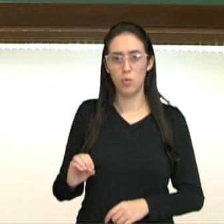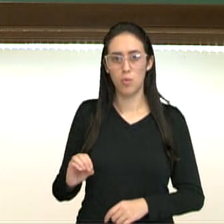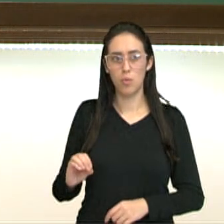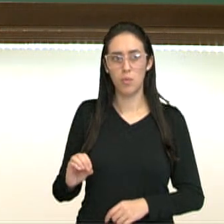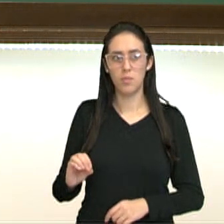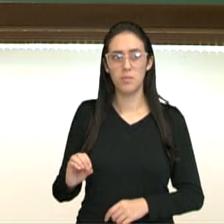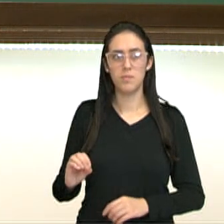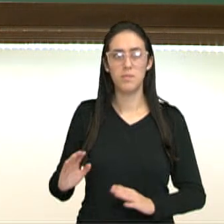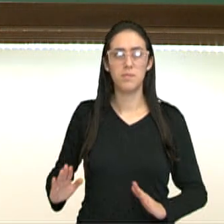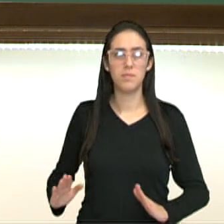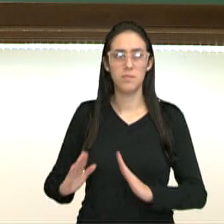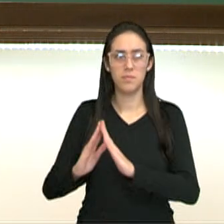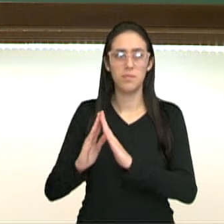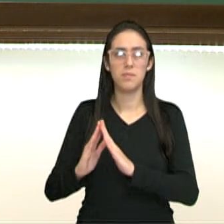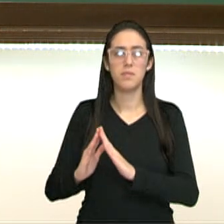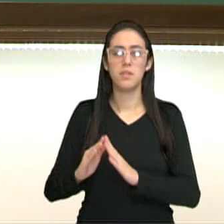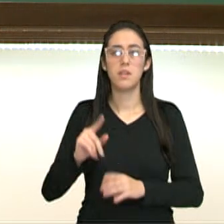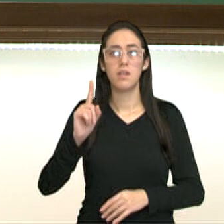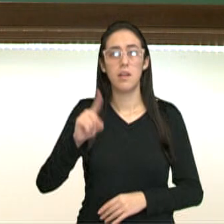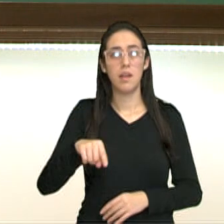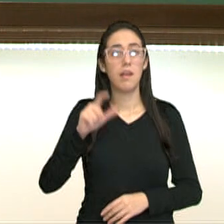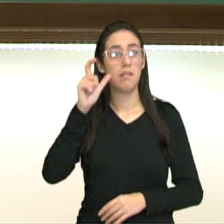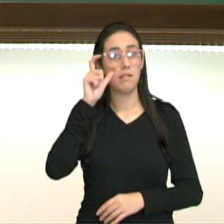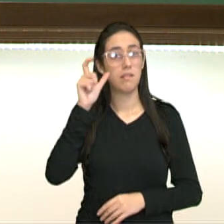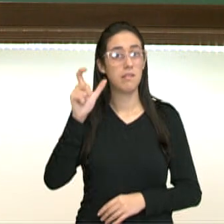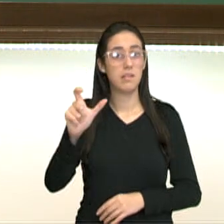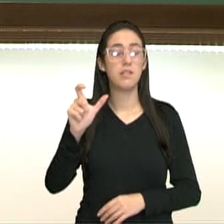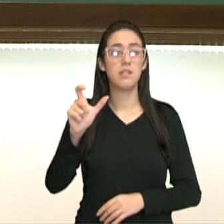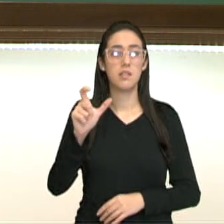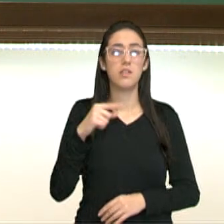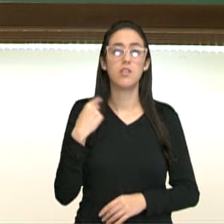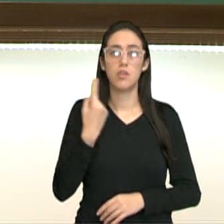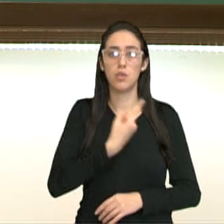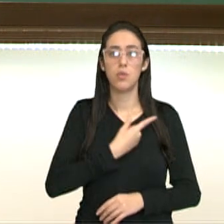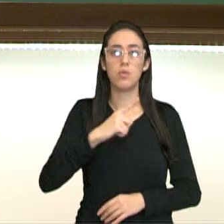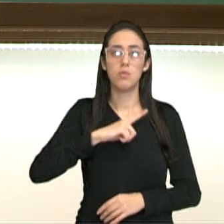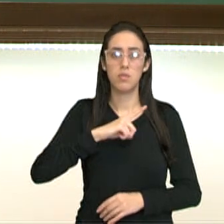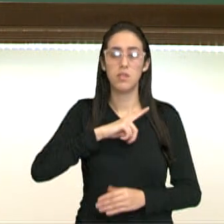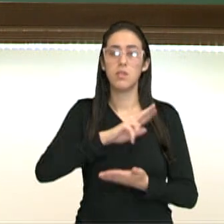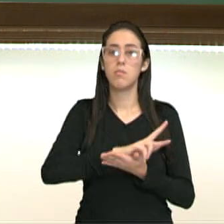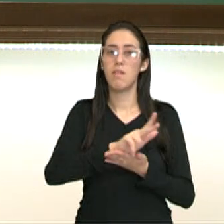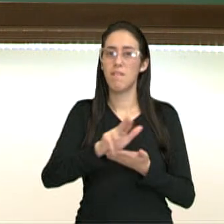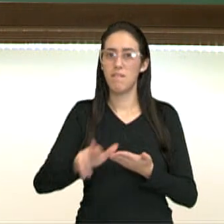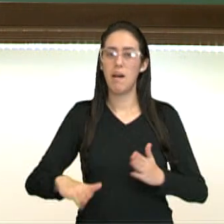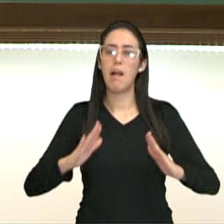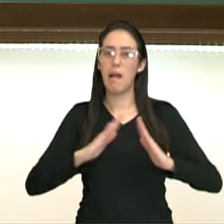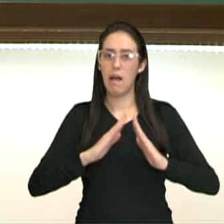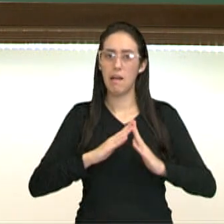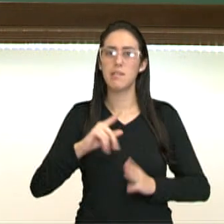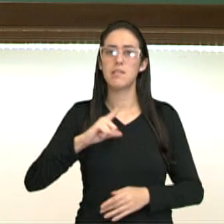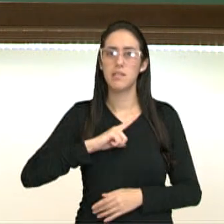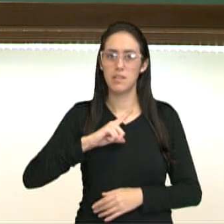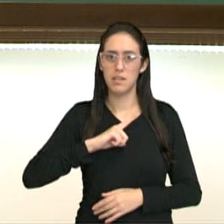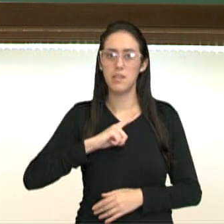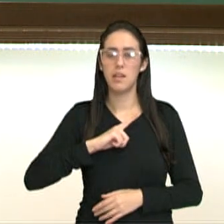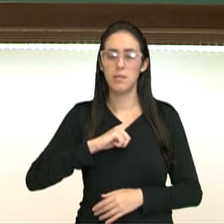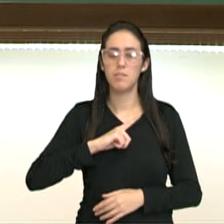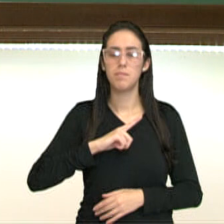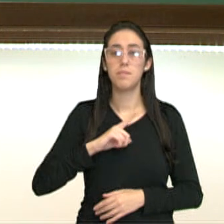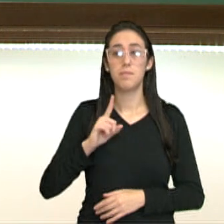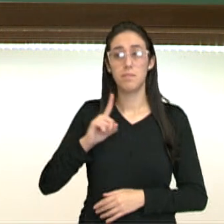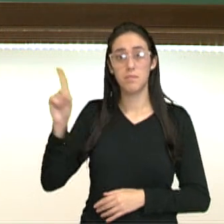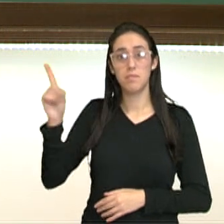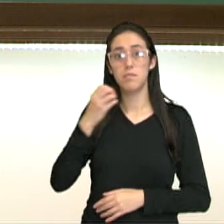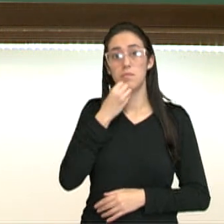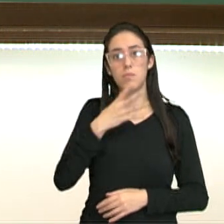São figuras geométricas muito interessantes e que a gente tem várias na nossa casa. A geometria espacial tem essa